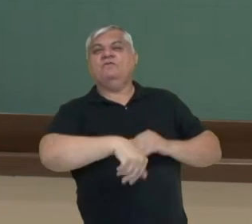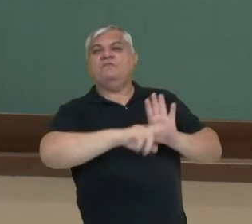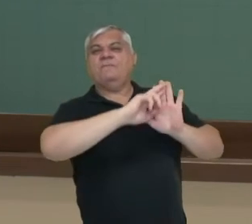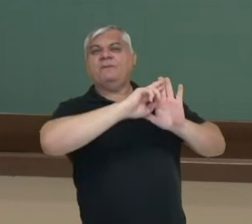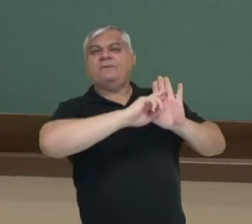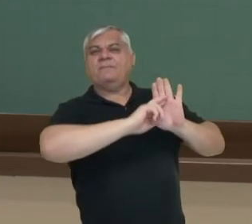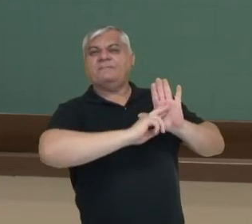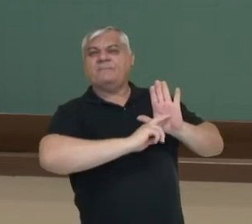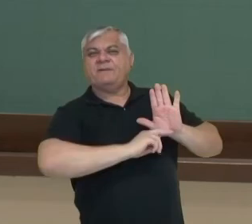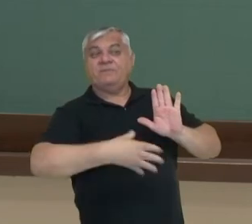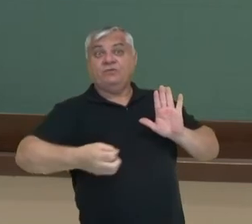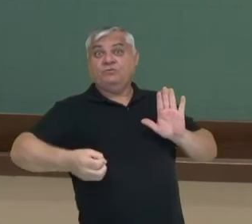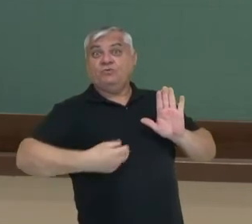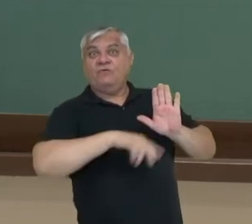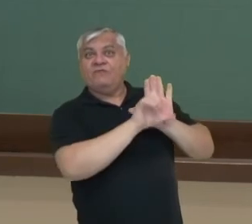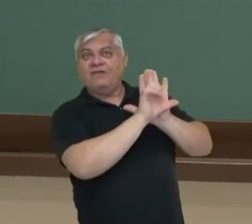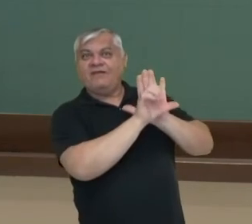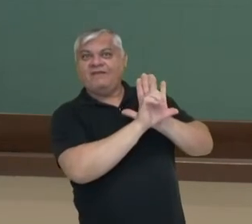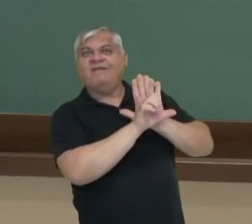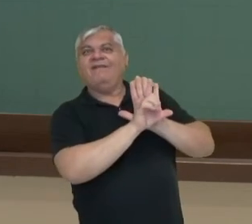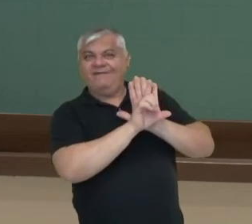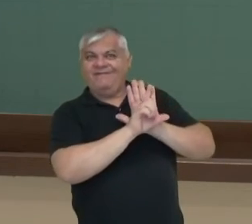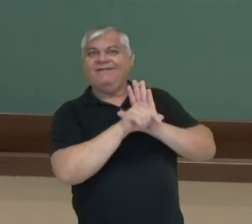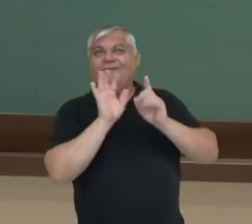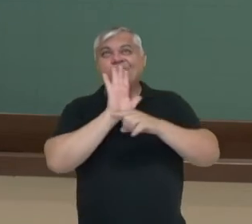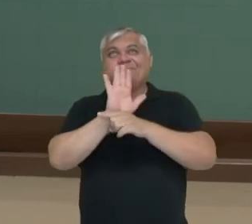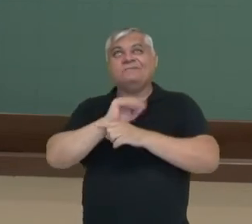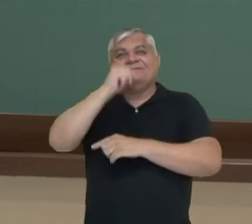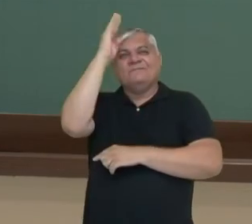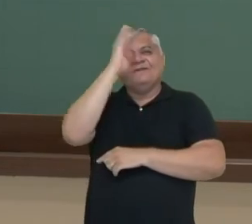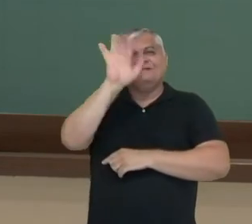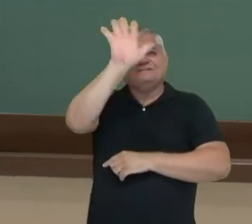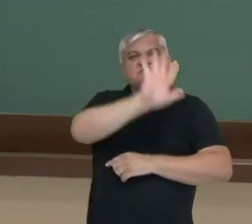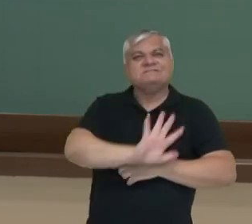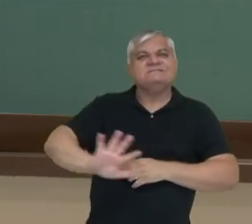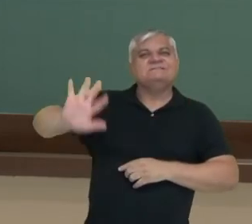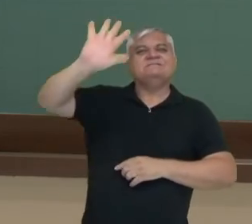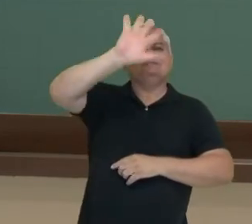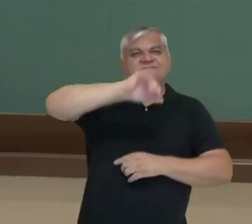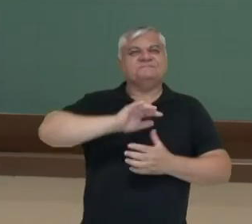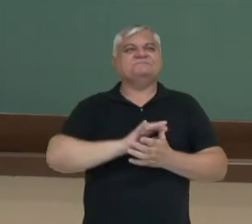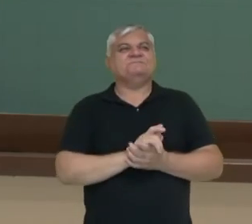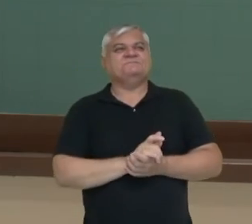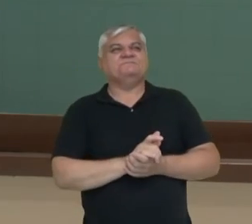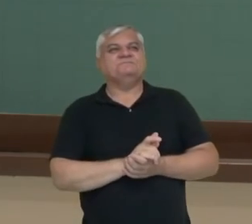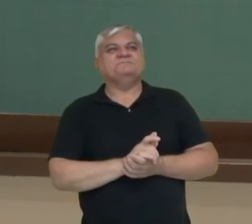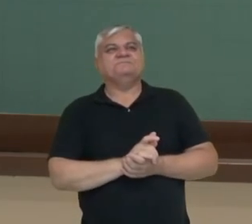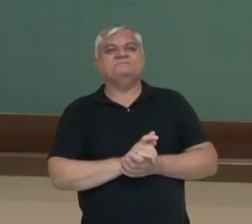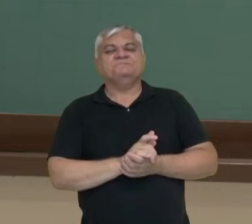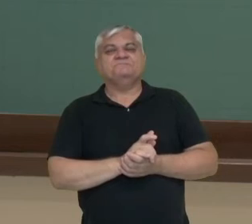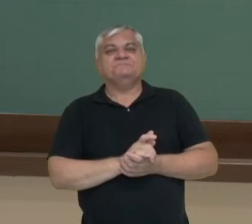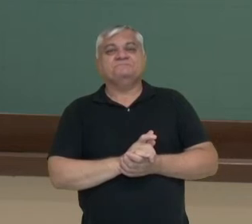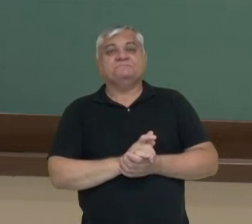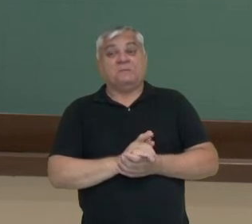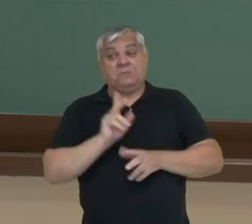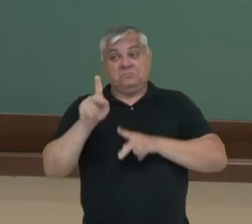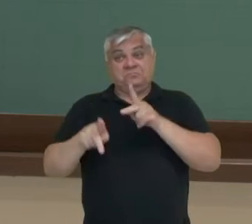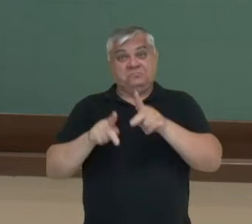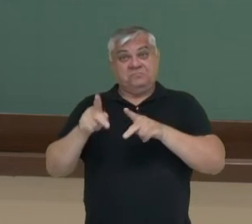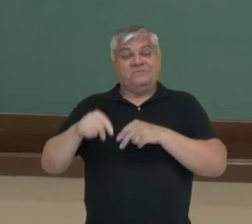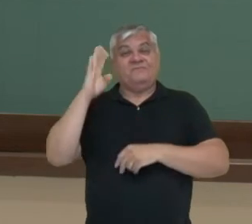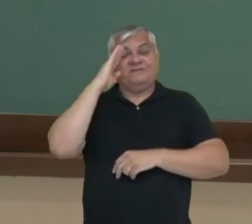regras que iriam reger a nação, definir seus poderes, limites e direitos. Os brasileiros puderam